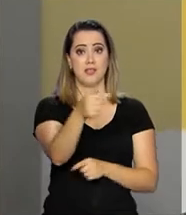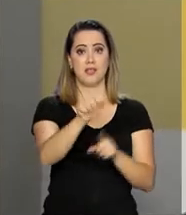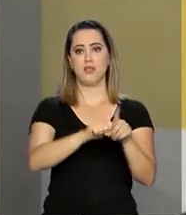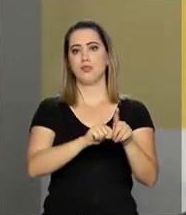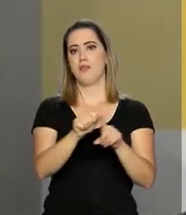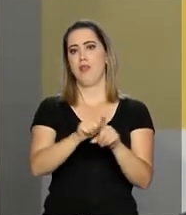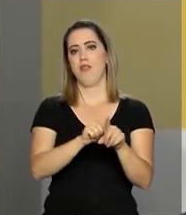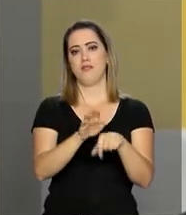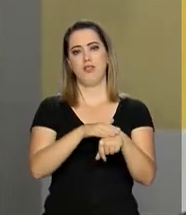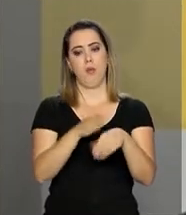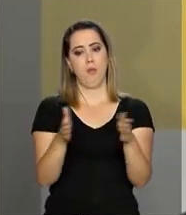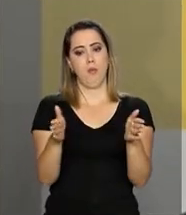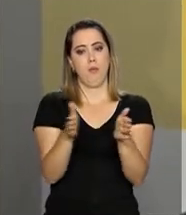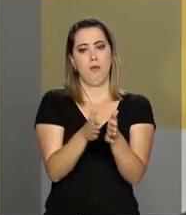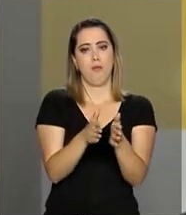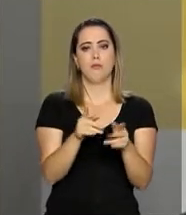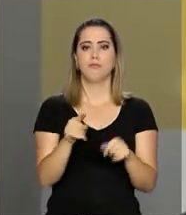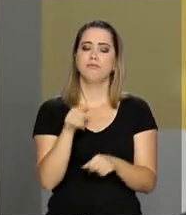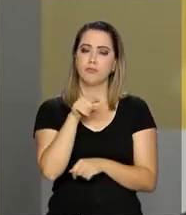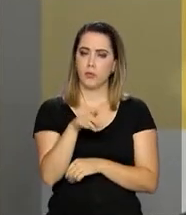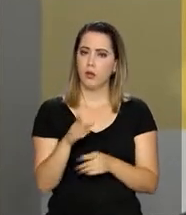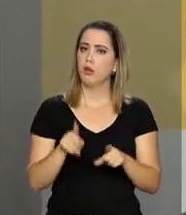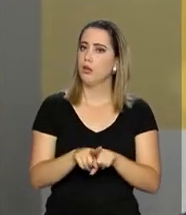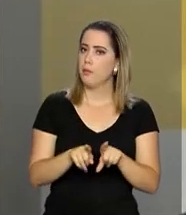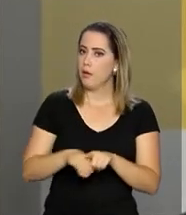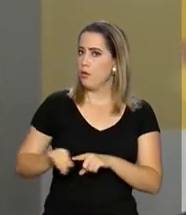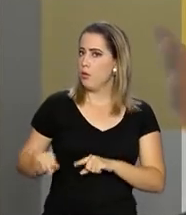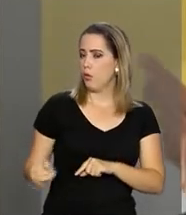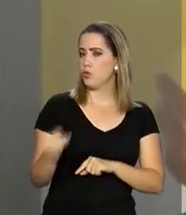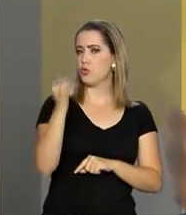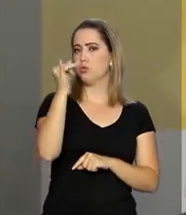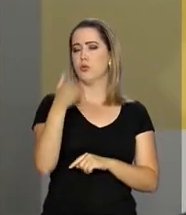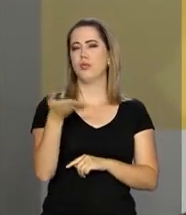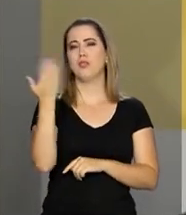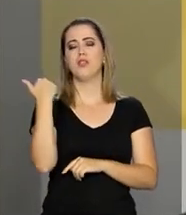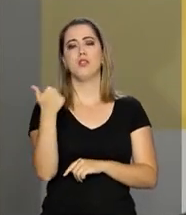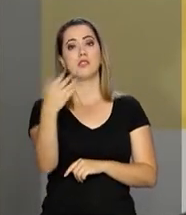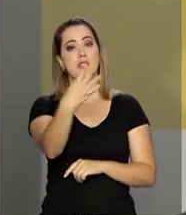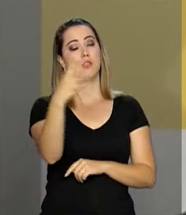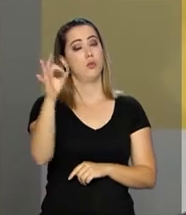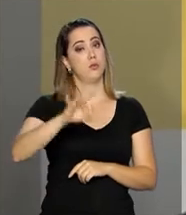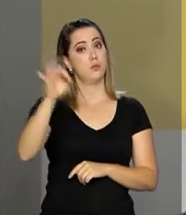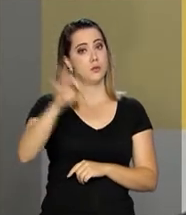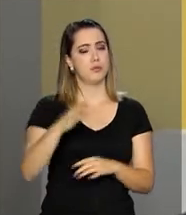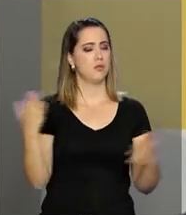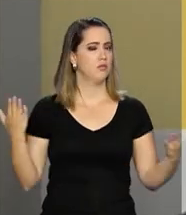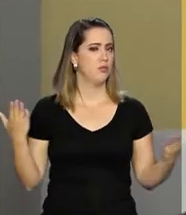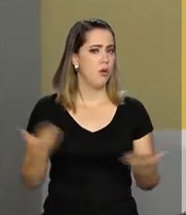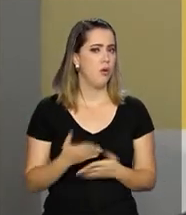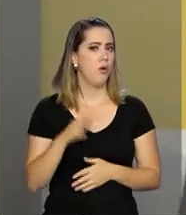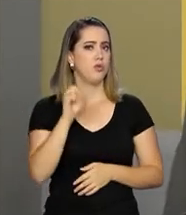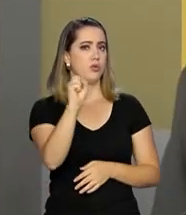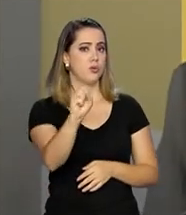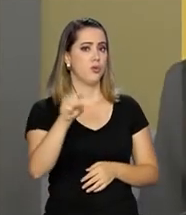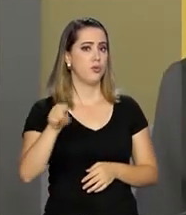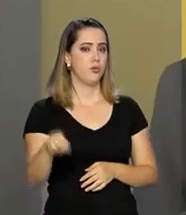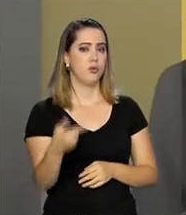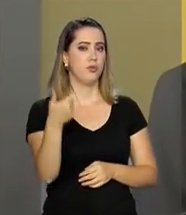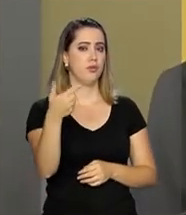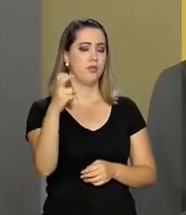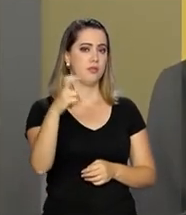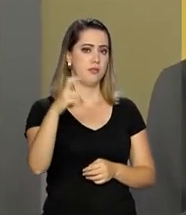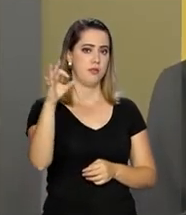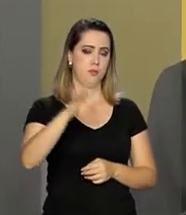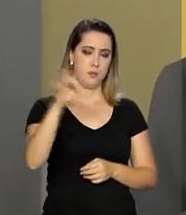por exemplo que haviam atingido mais de 14% hoje estão em 8.25 por